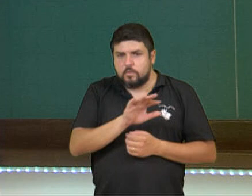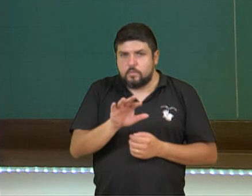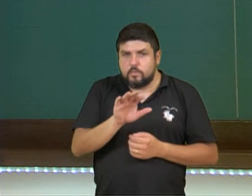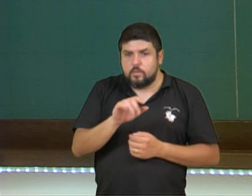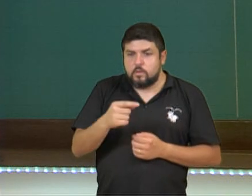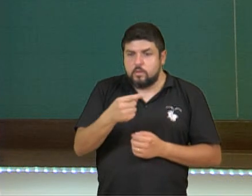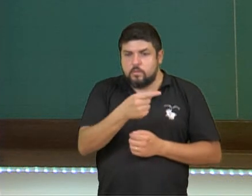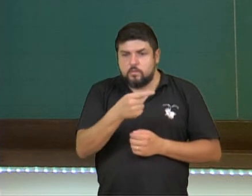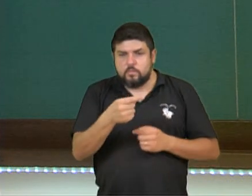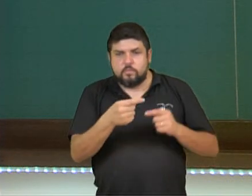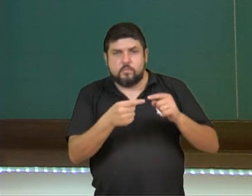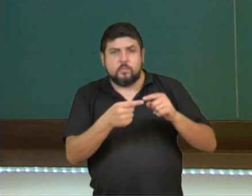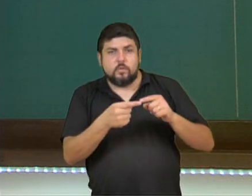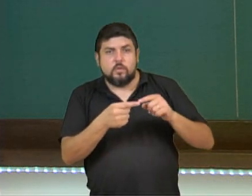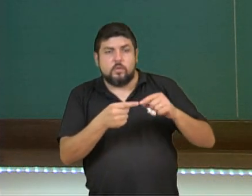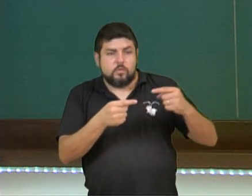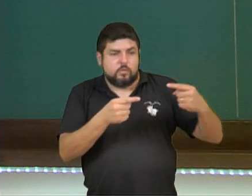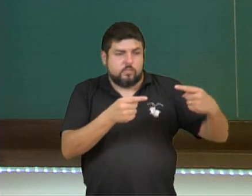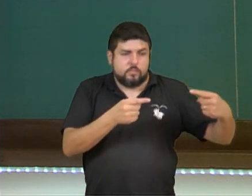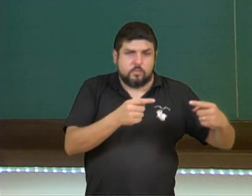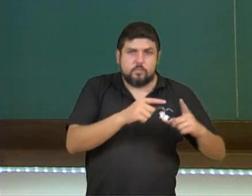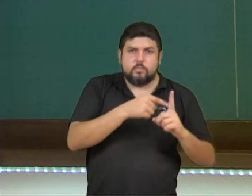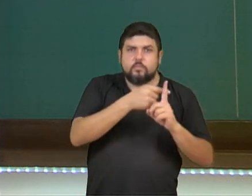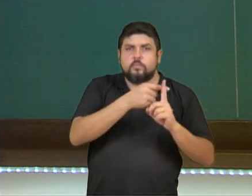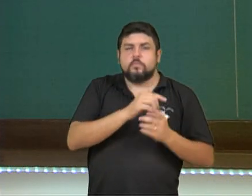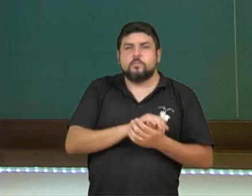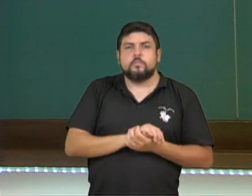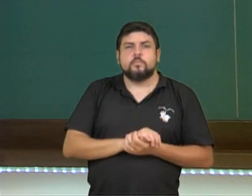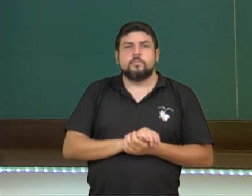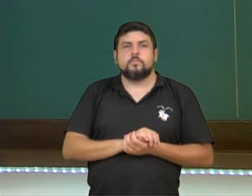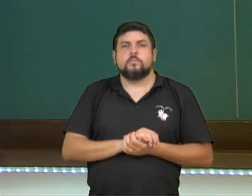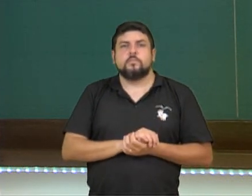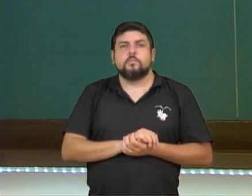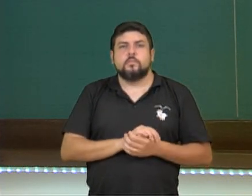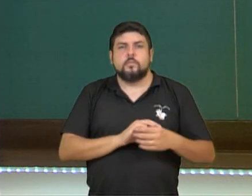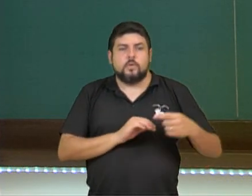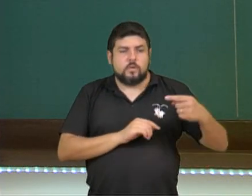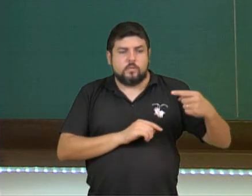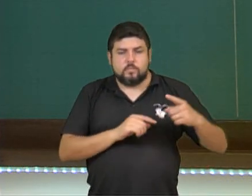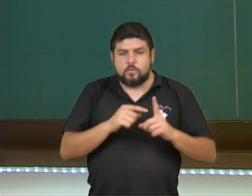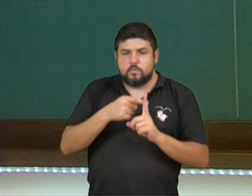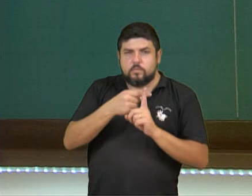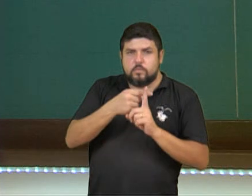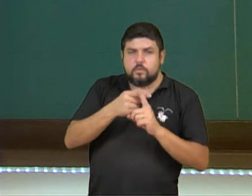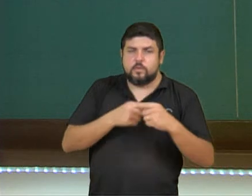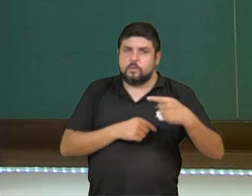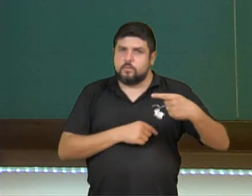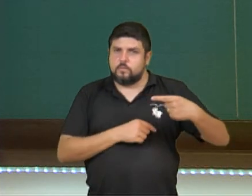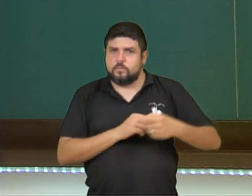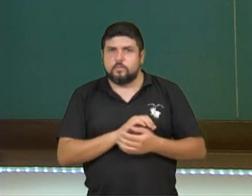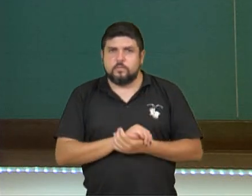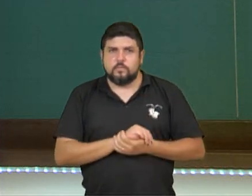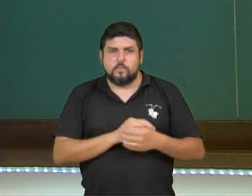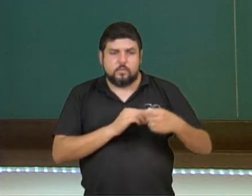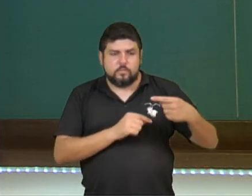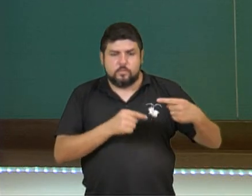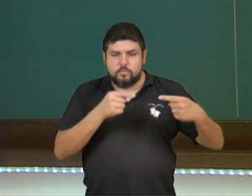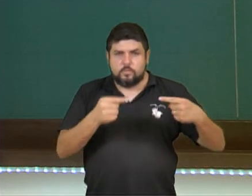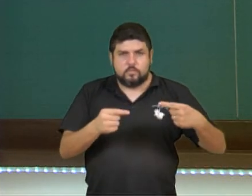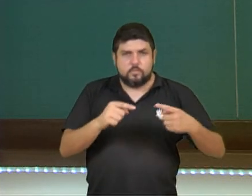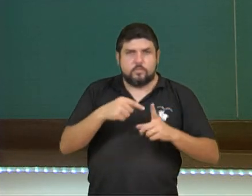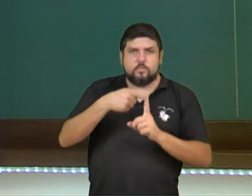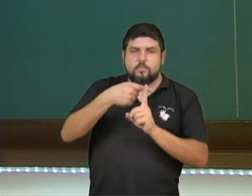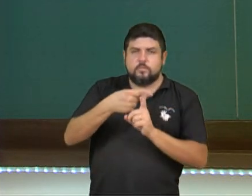ó. Menos com mais, menos. Menos com menos, mais. Menos com mais, menos. Menos com menos,